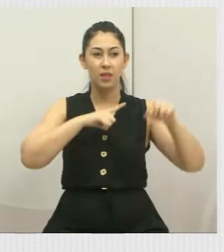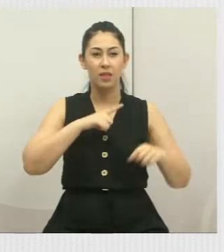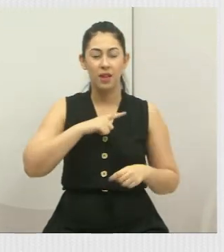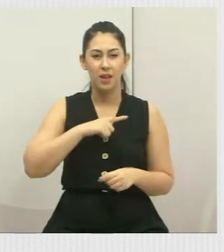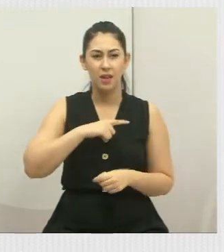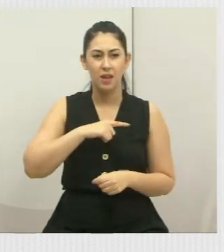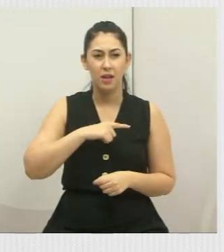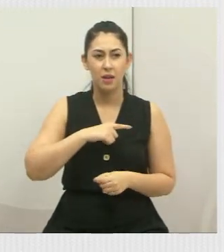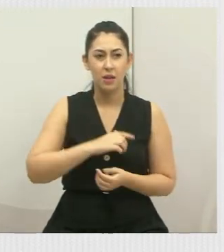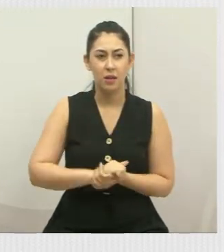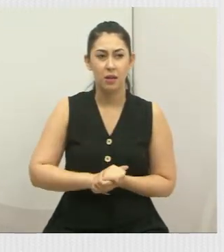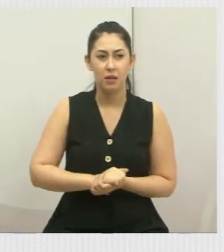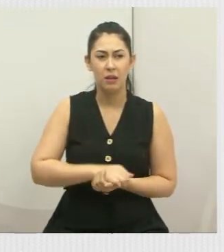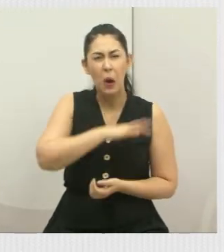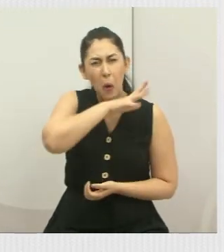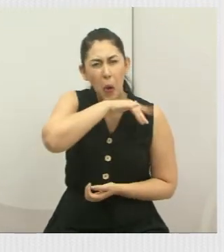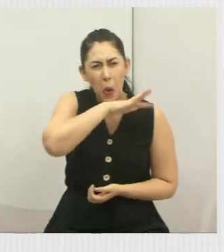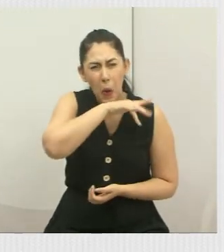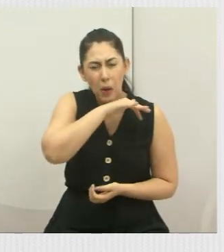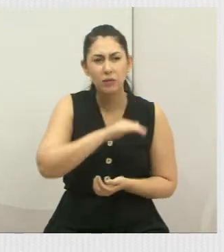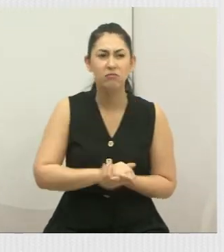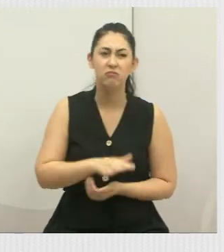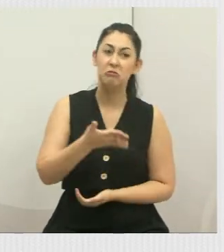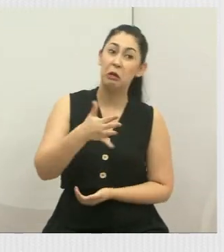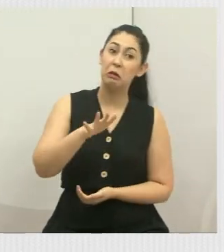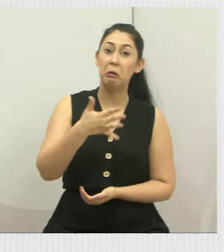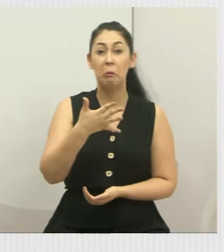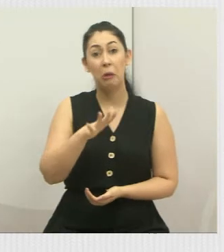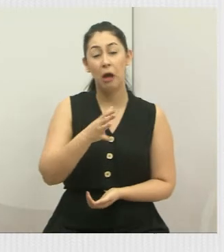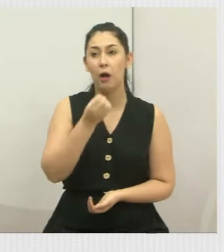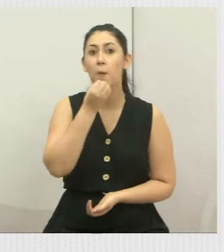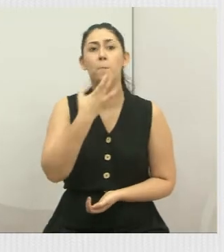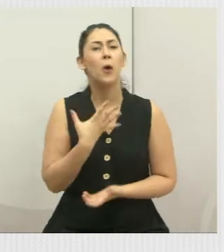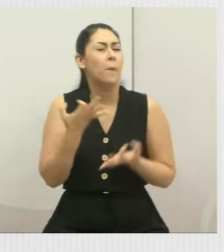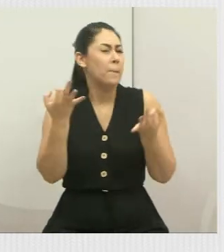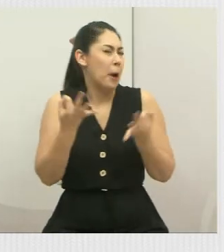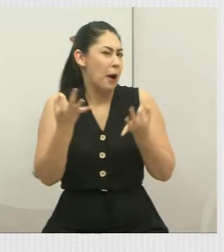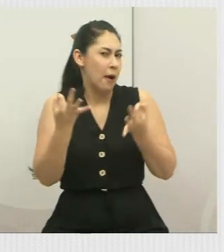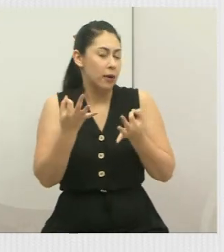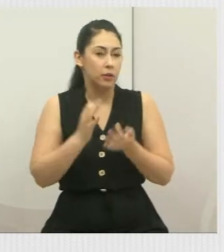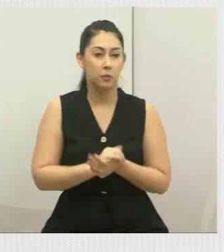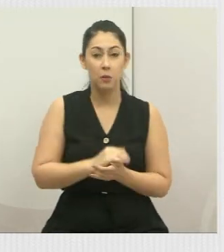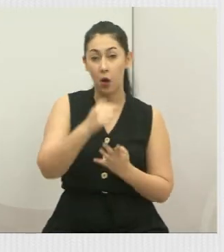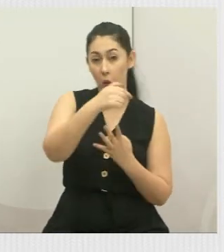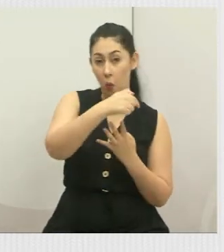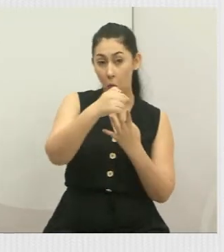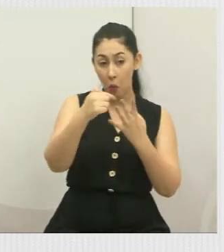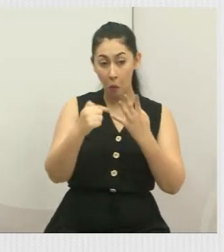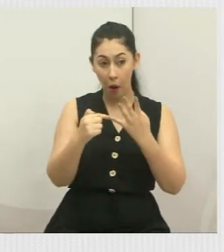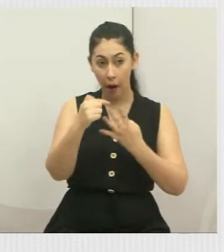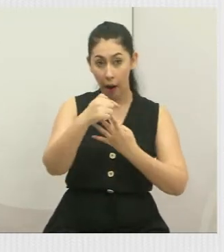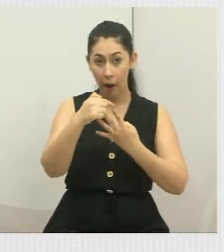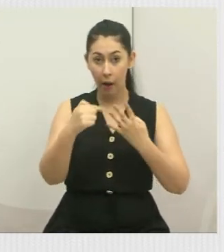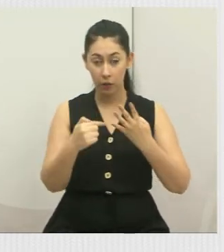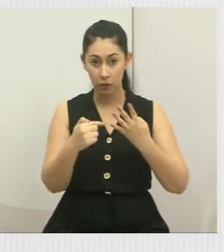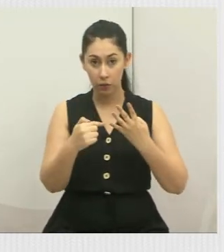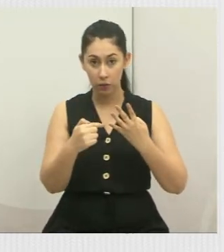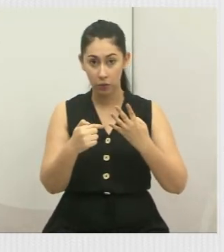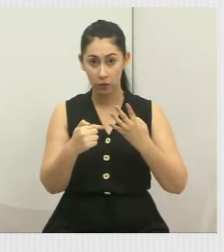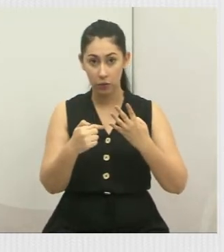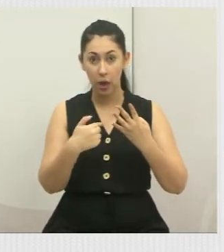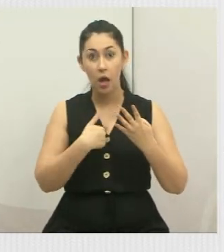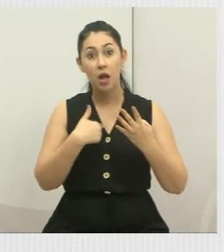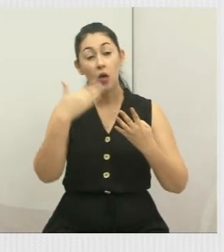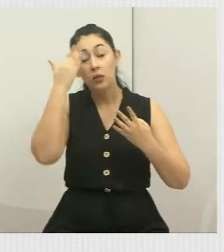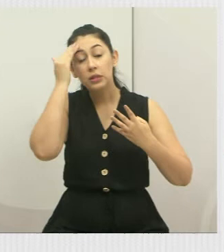ruim, regular, bom e ótimo. Através desses 4 indicadores, nós vamos saber se o